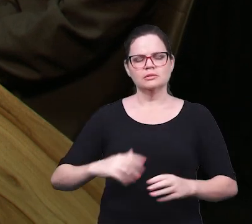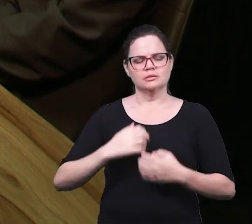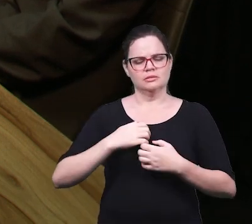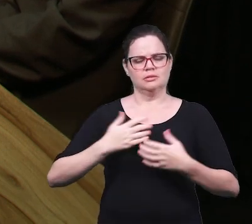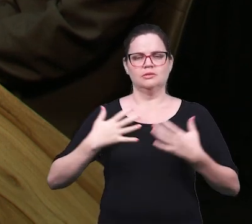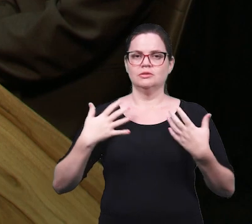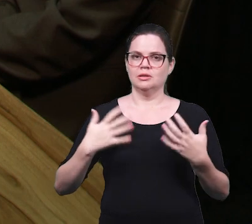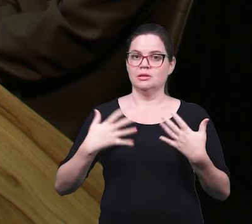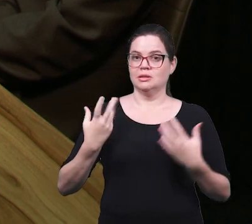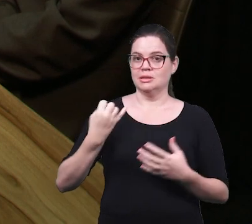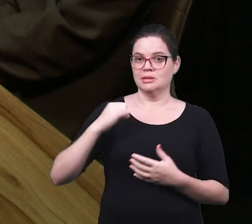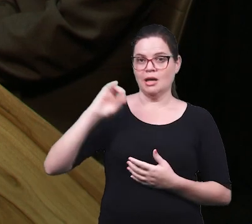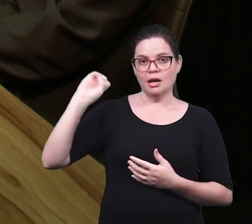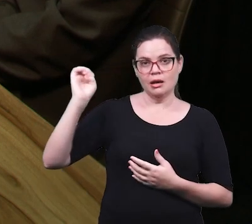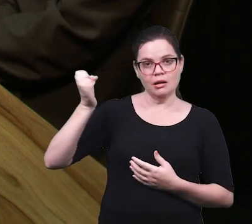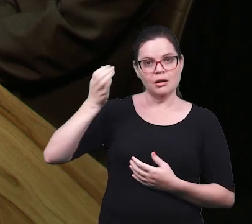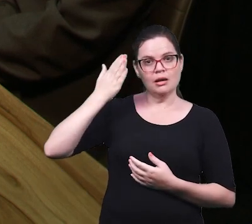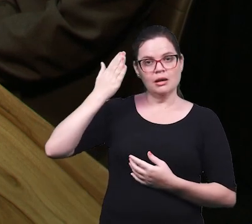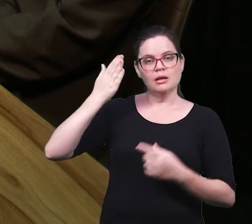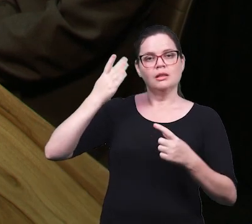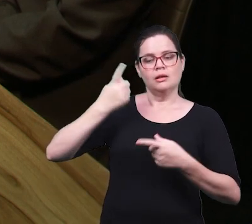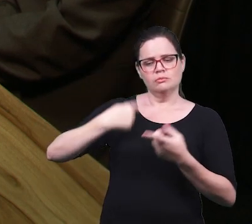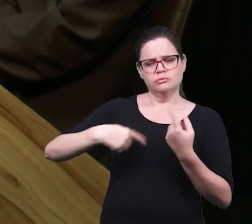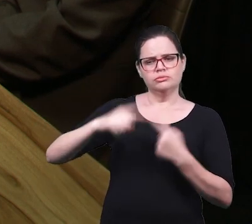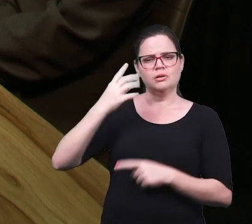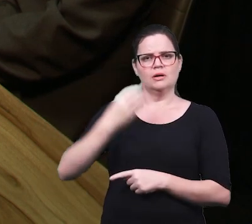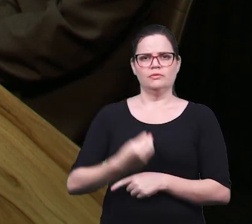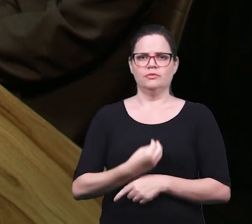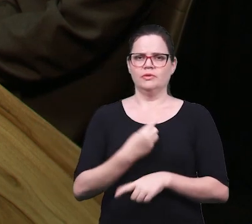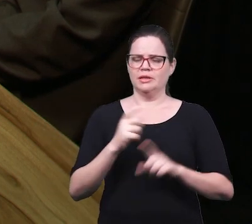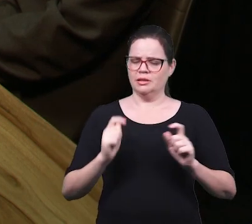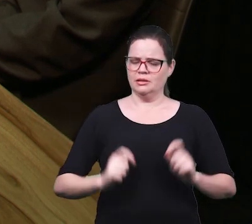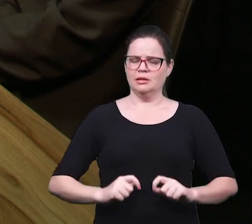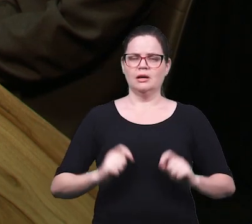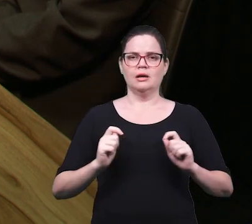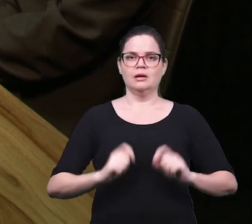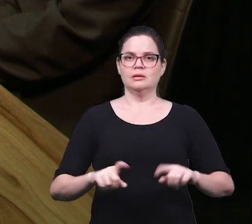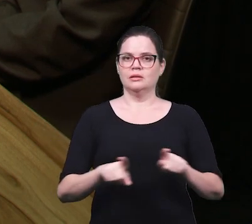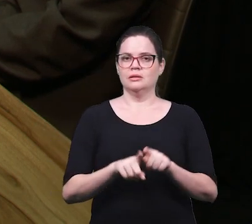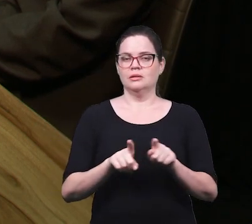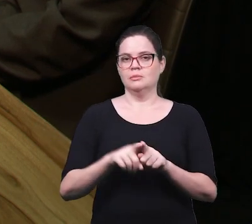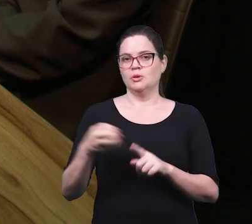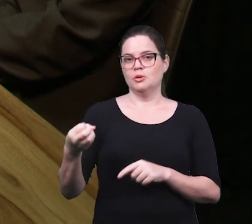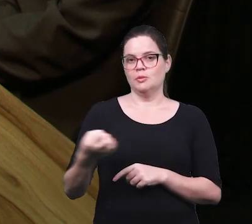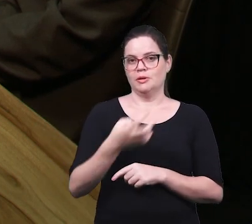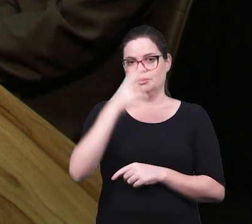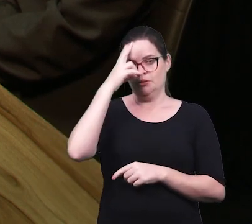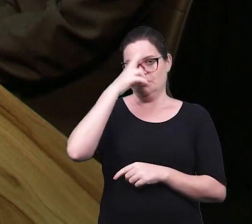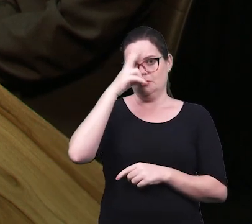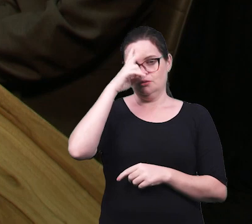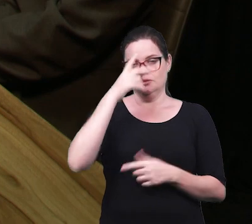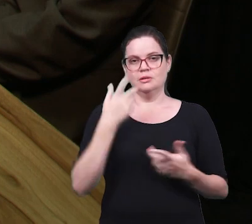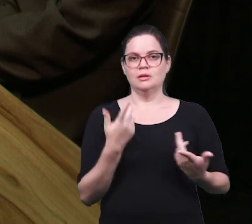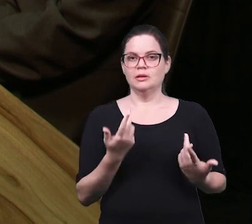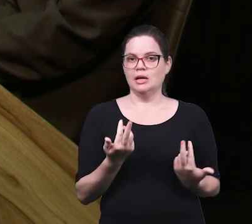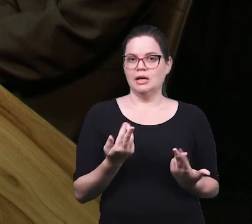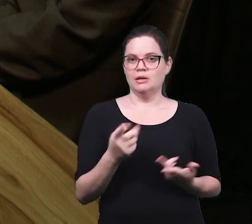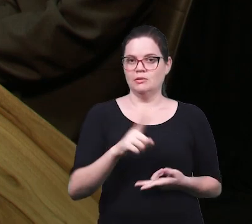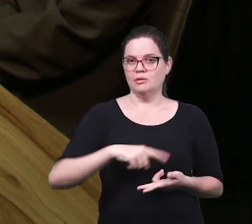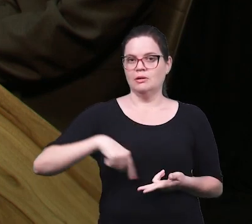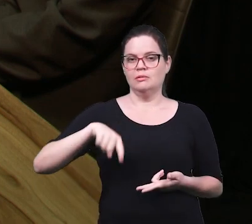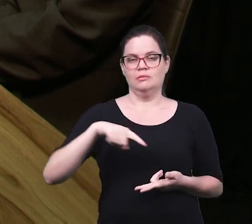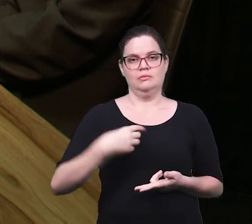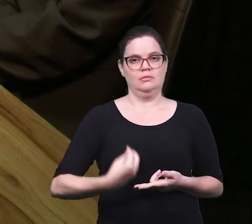a alegria. Onde há revelação, a mudança de cenário, a mudança de vida, há uma nova história. E foi o que eles viveram, né?